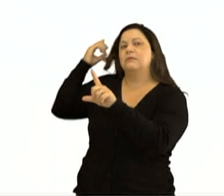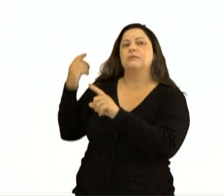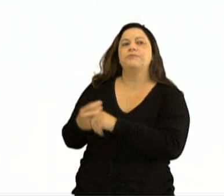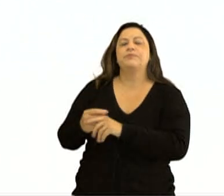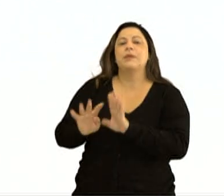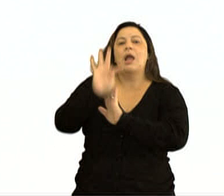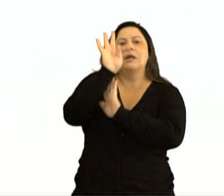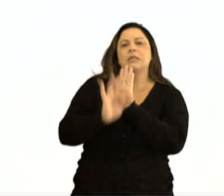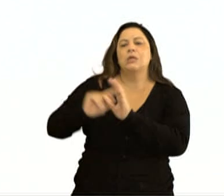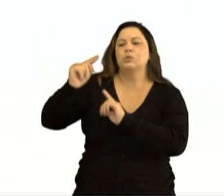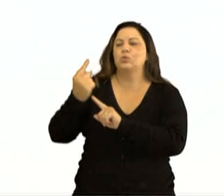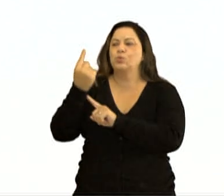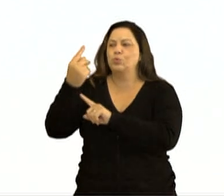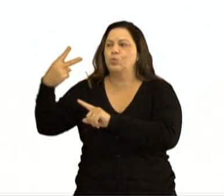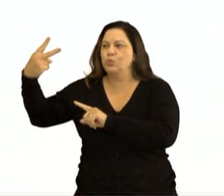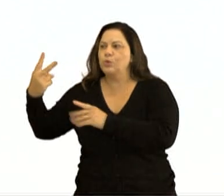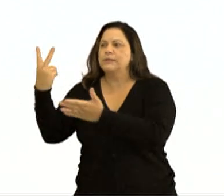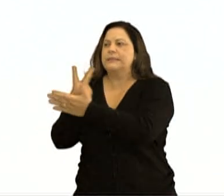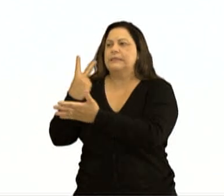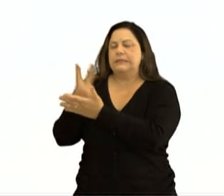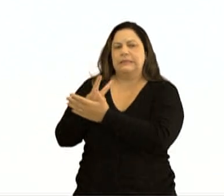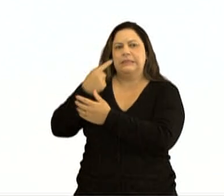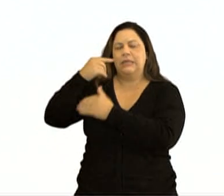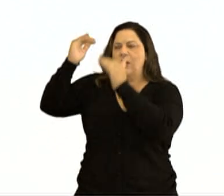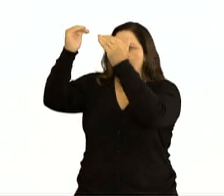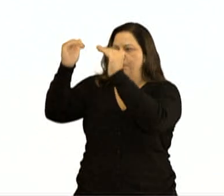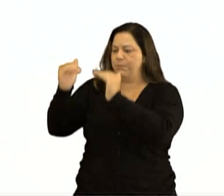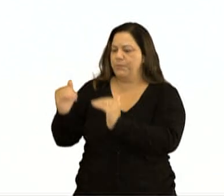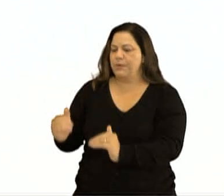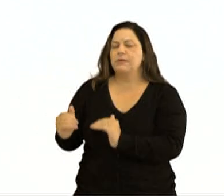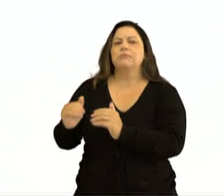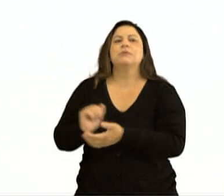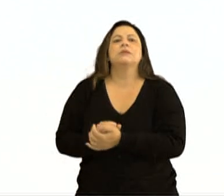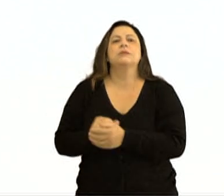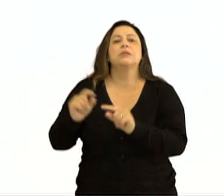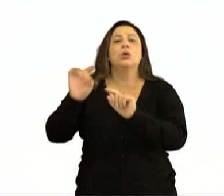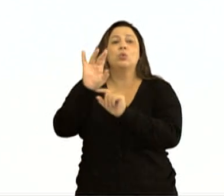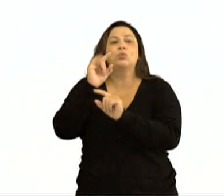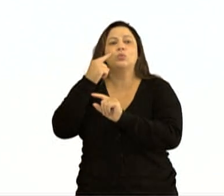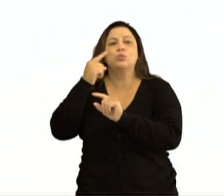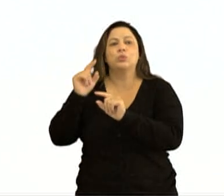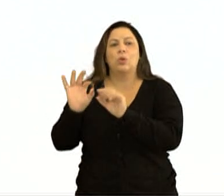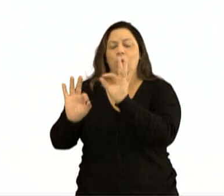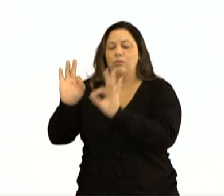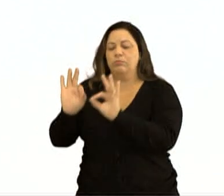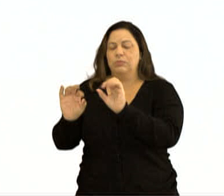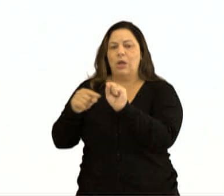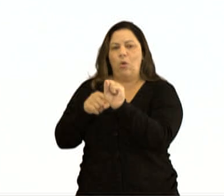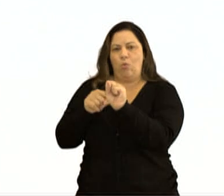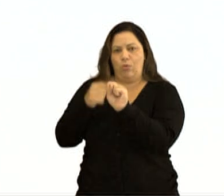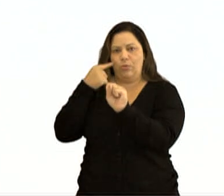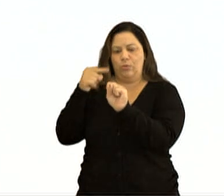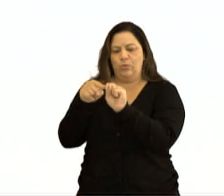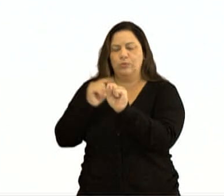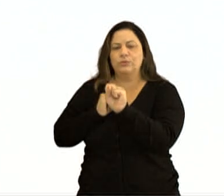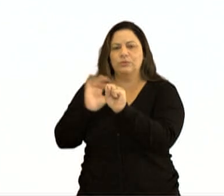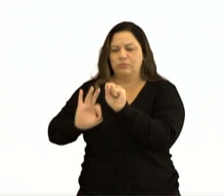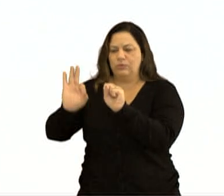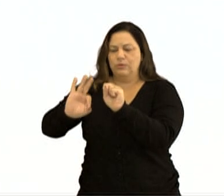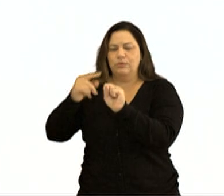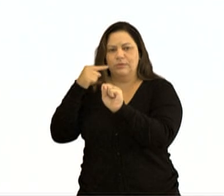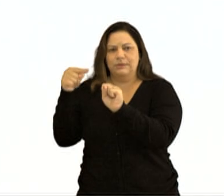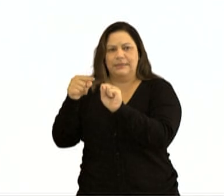2 erros, o 2 nenhum, o 3, 2 e assim sucessivamente. Só o conserto aqui é 8, sem uma falhazinha ali que